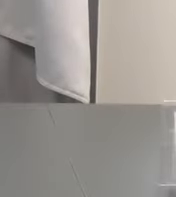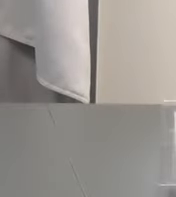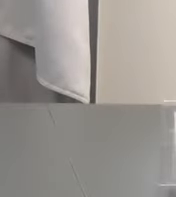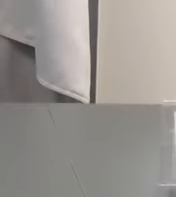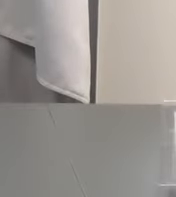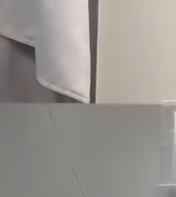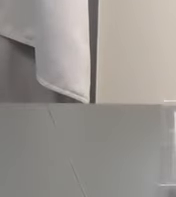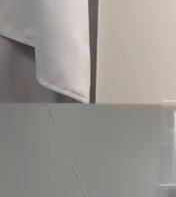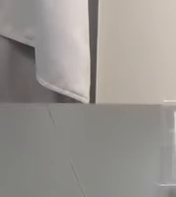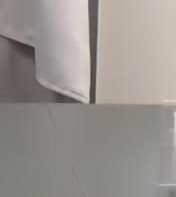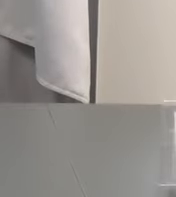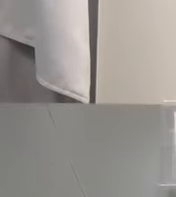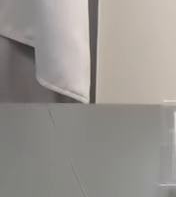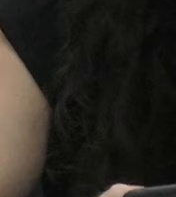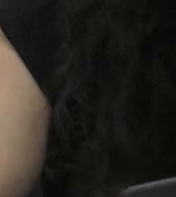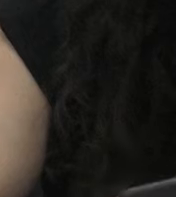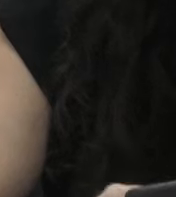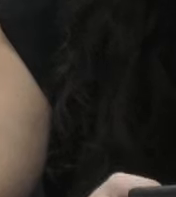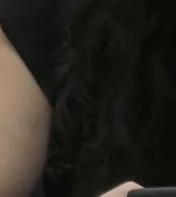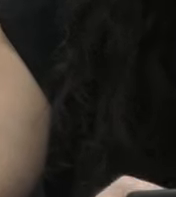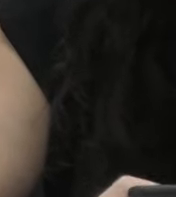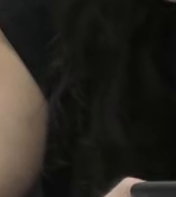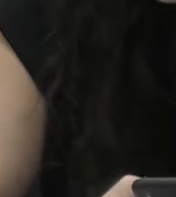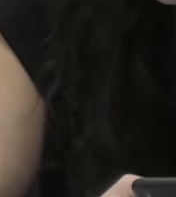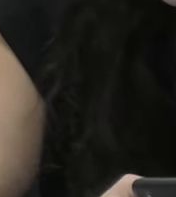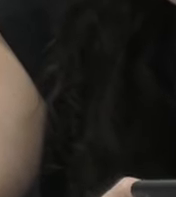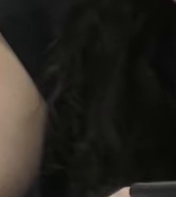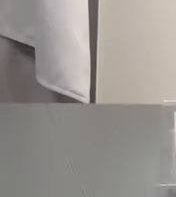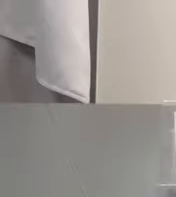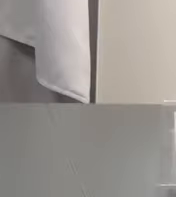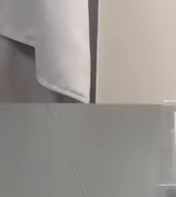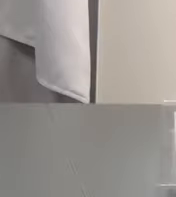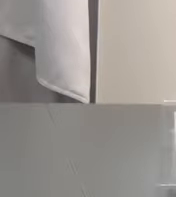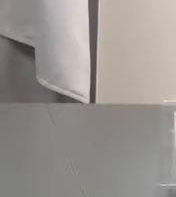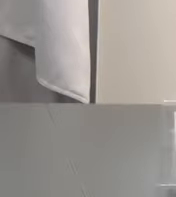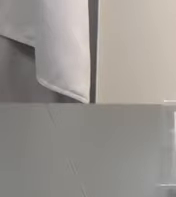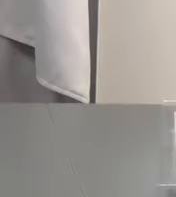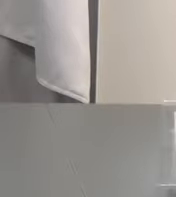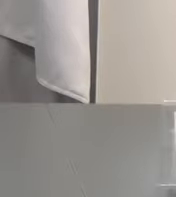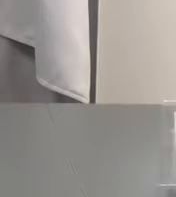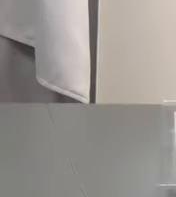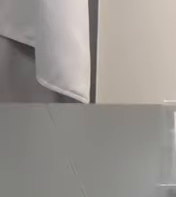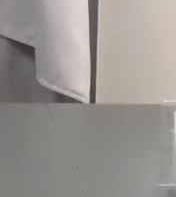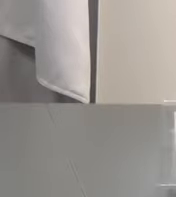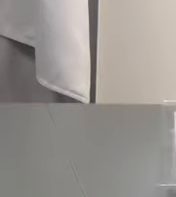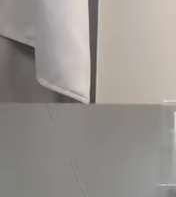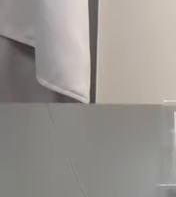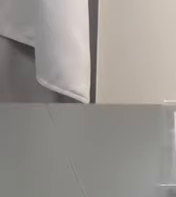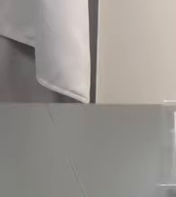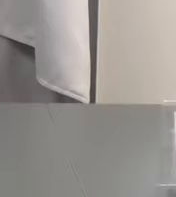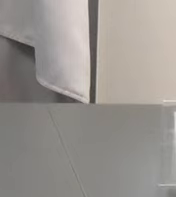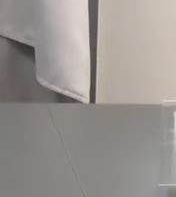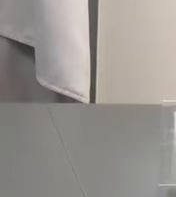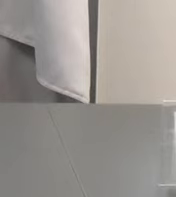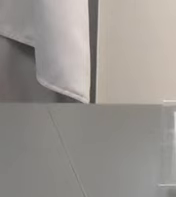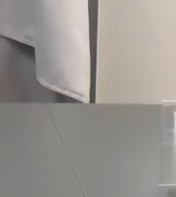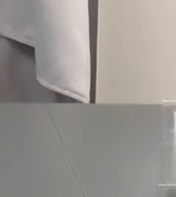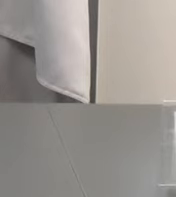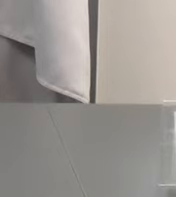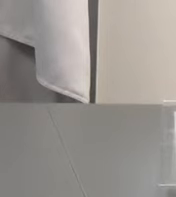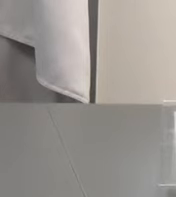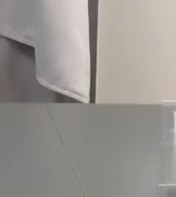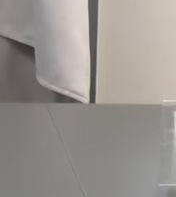A emenda da própria CCJ. Tá, ok, obrigada. Instituir no calendário oficial do Rio de Janeiro o dia. Foi a própria emenda da CCJ que instituiu a emenda número